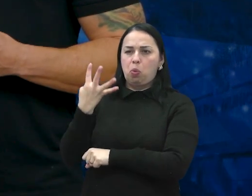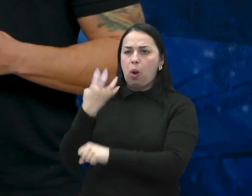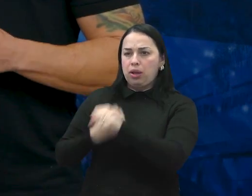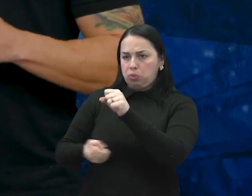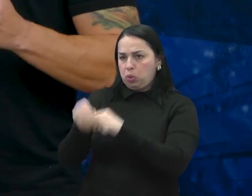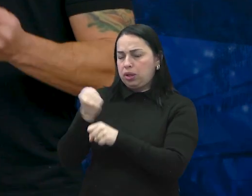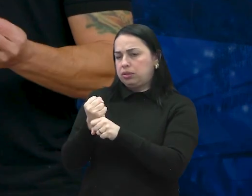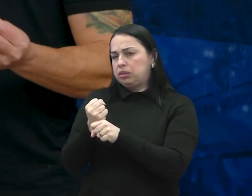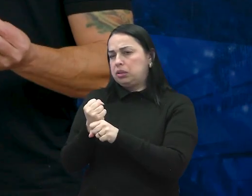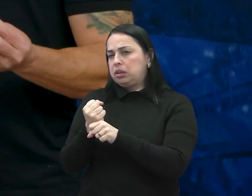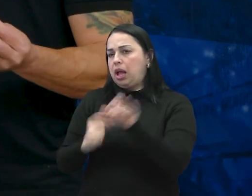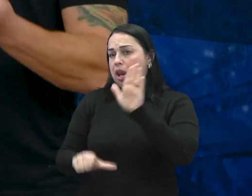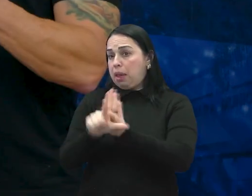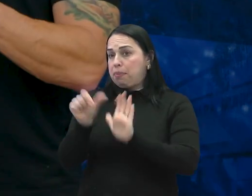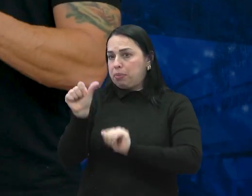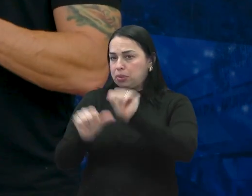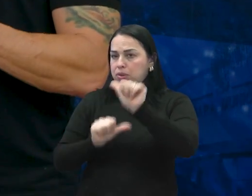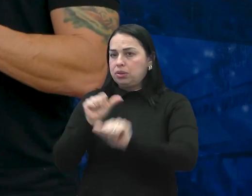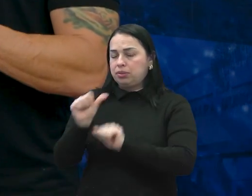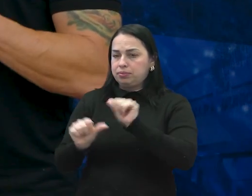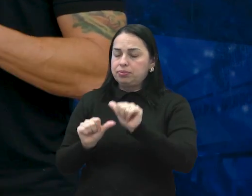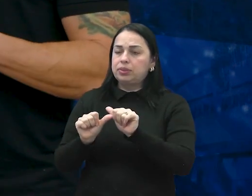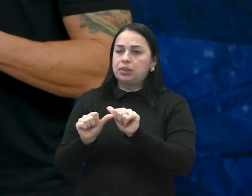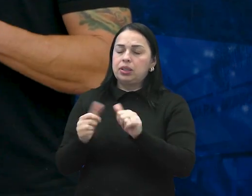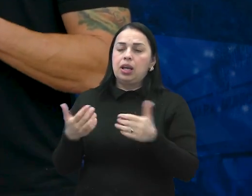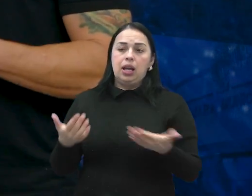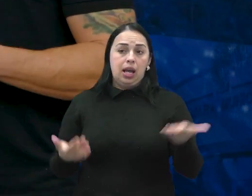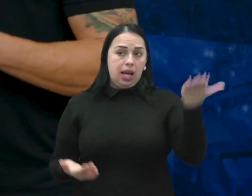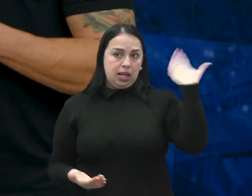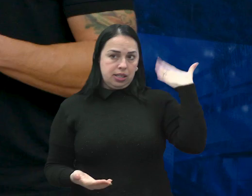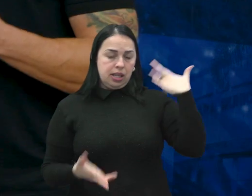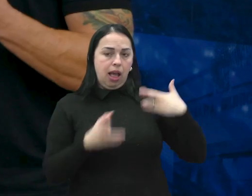no Código de Trânsito, que unificou as competências. Então,